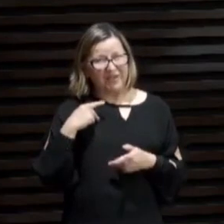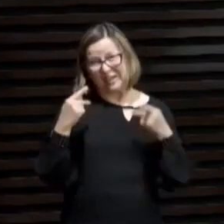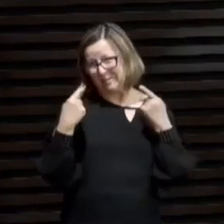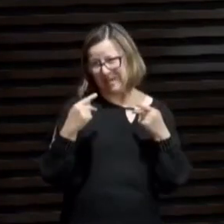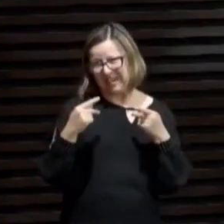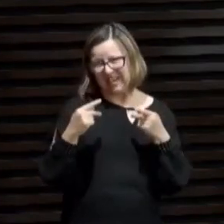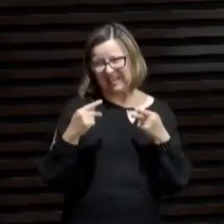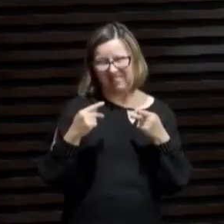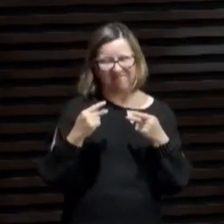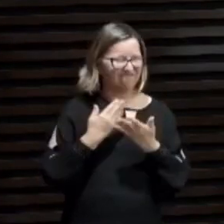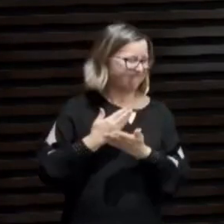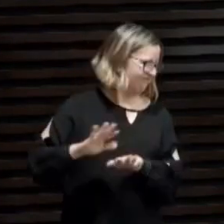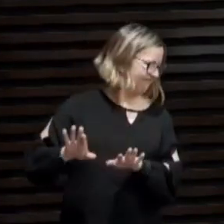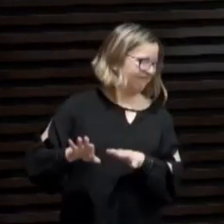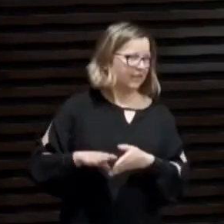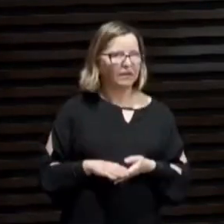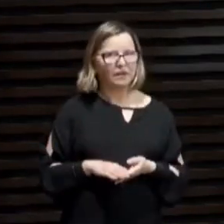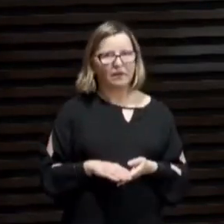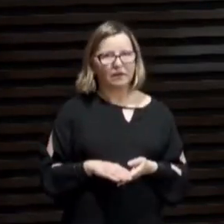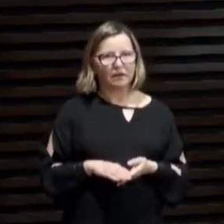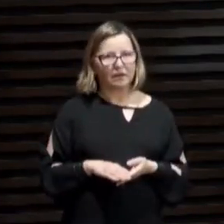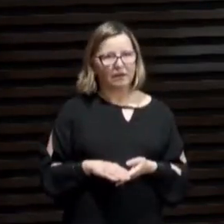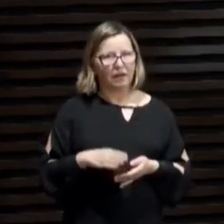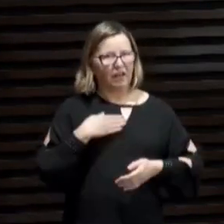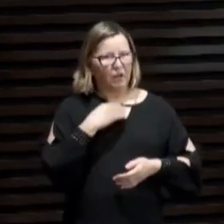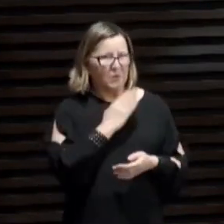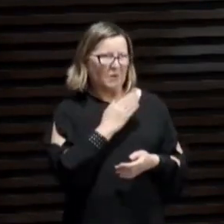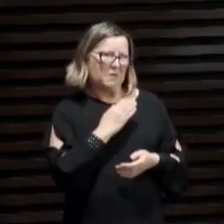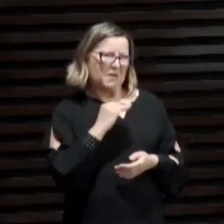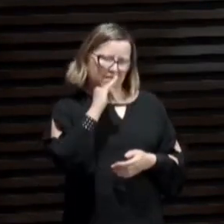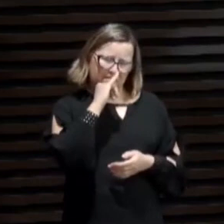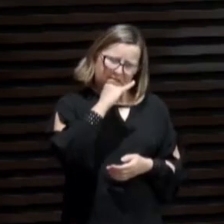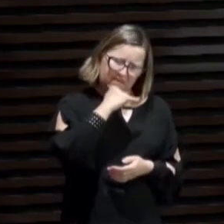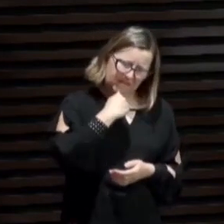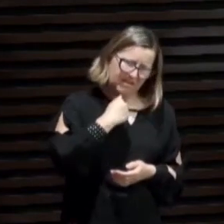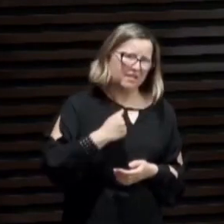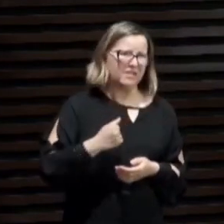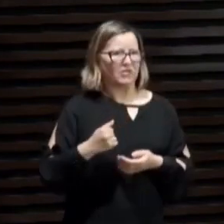levar não. Eu olho para isso, meu coração rasga, eu falo: Senhor,